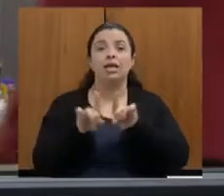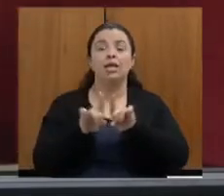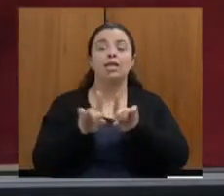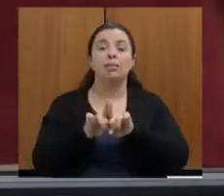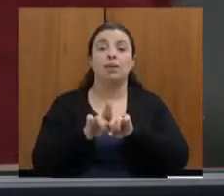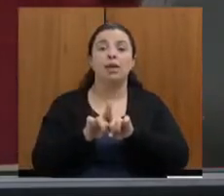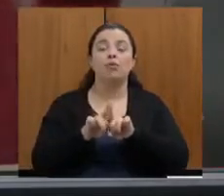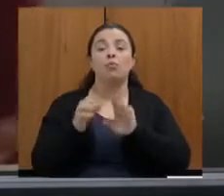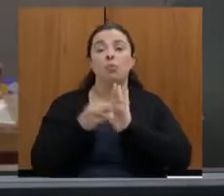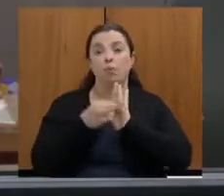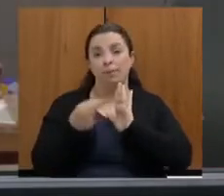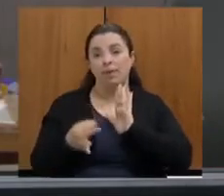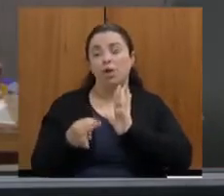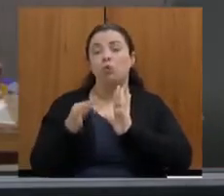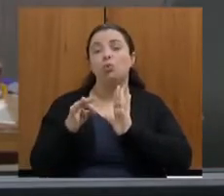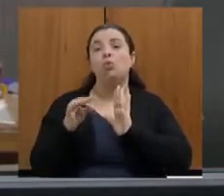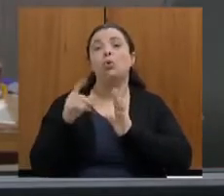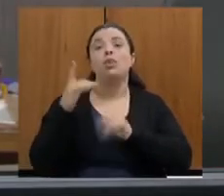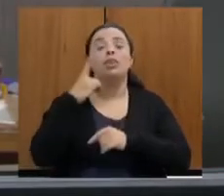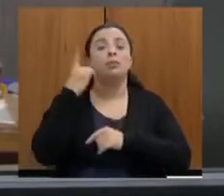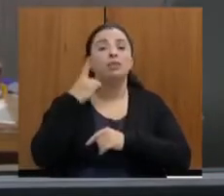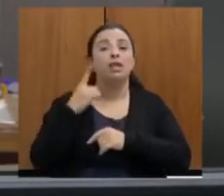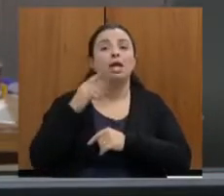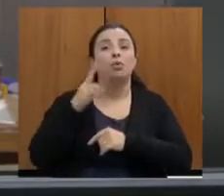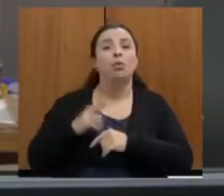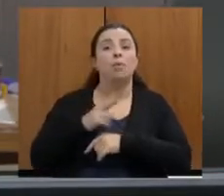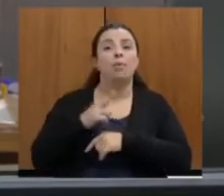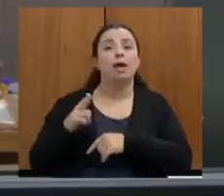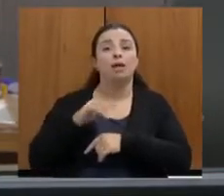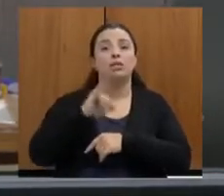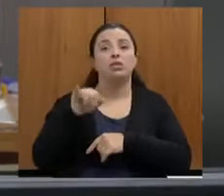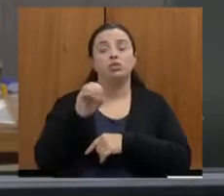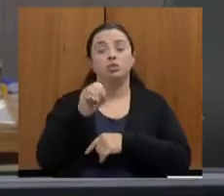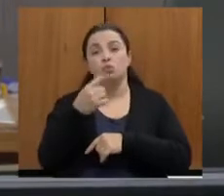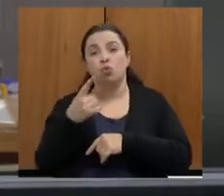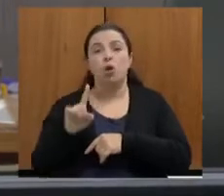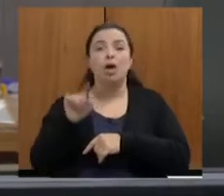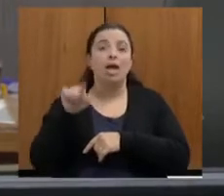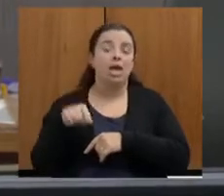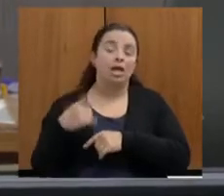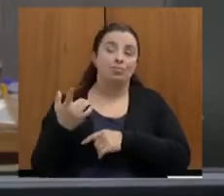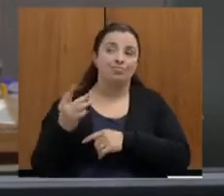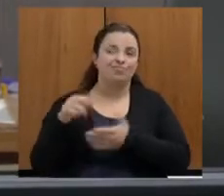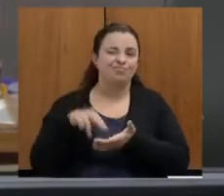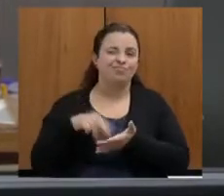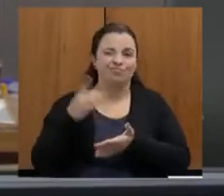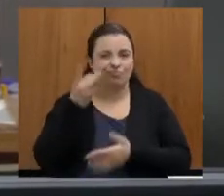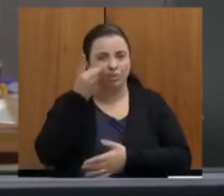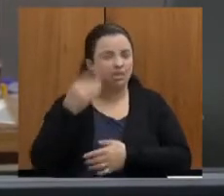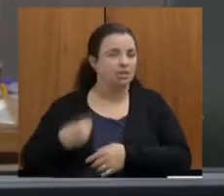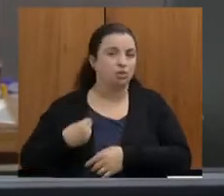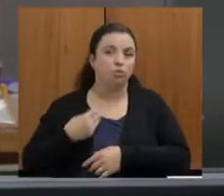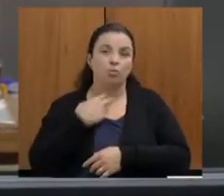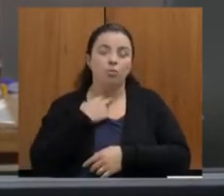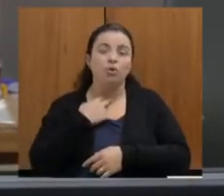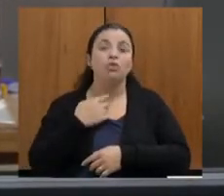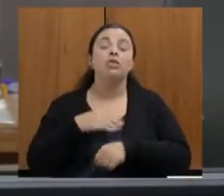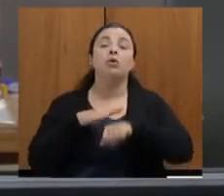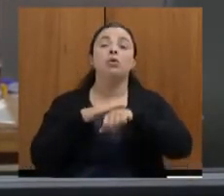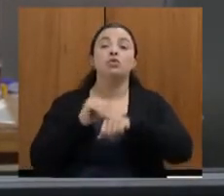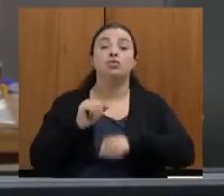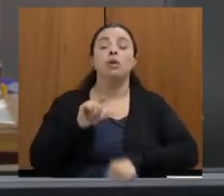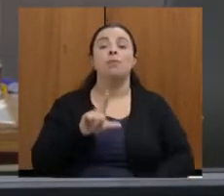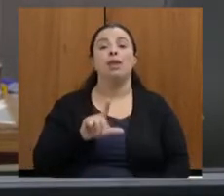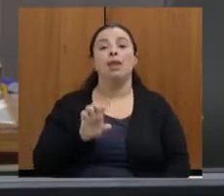Padre João um deputado Padre João Não não pode estar presente agora eu chamaria o Leleco